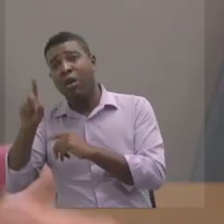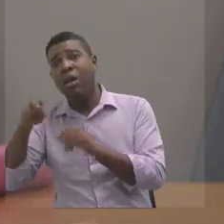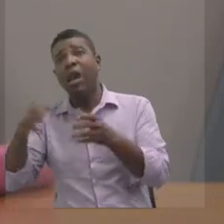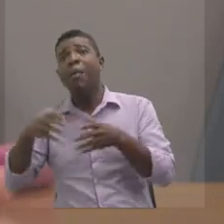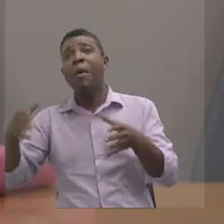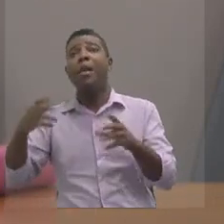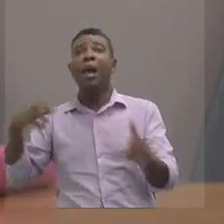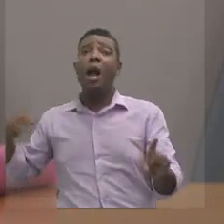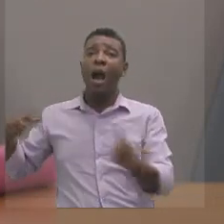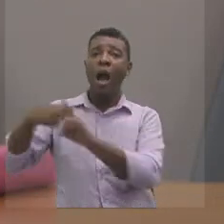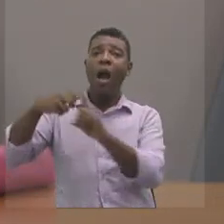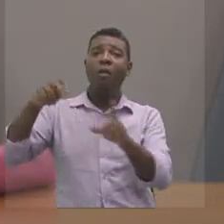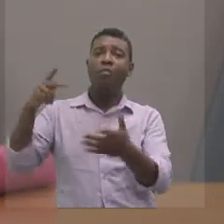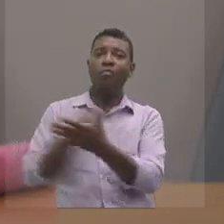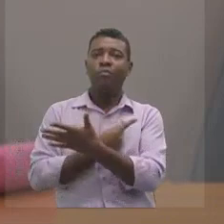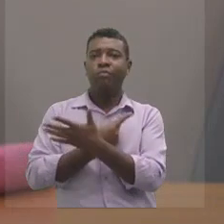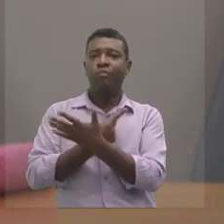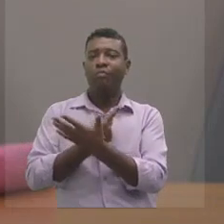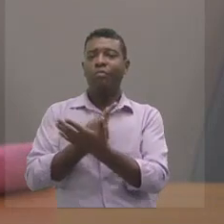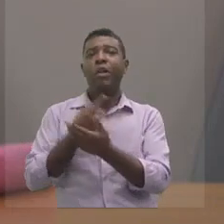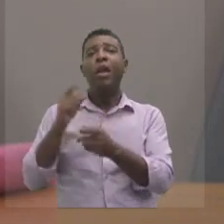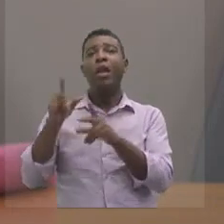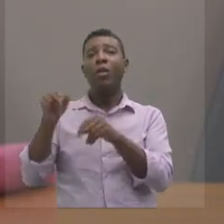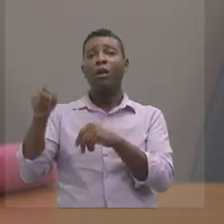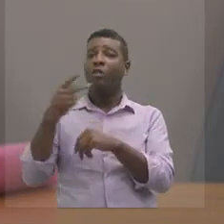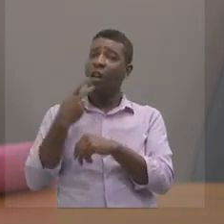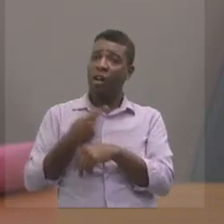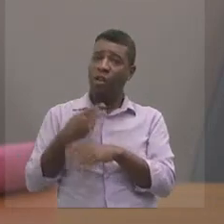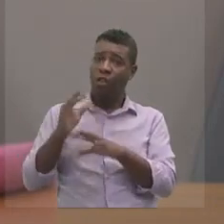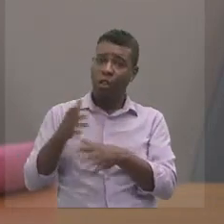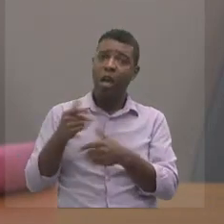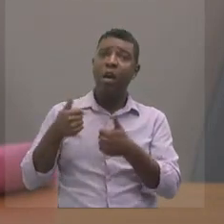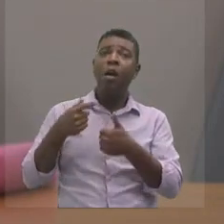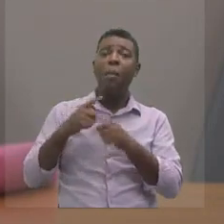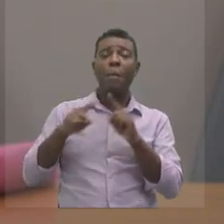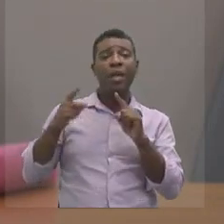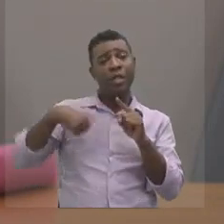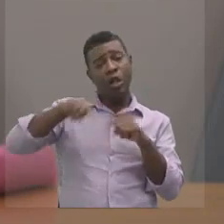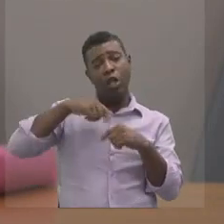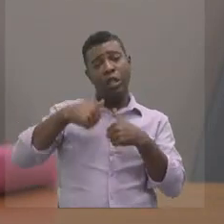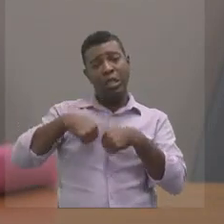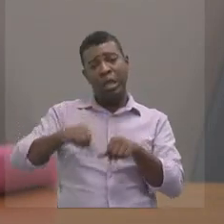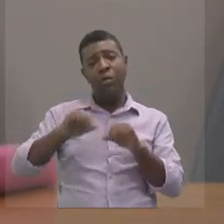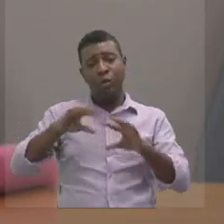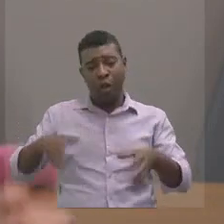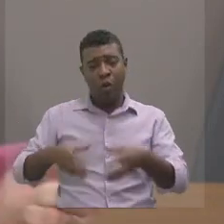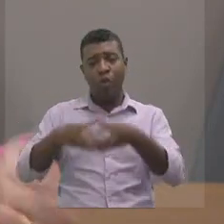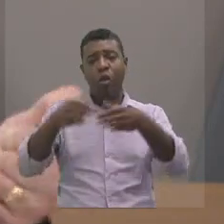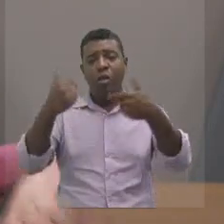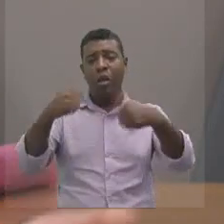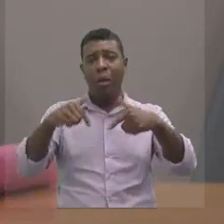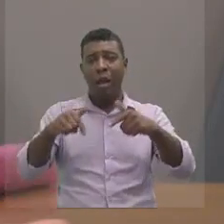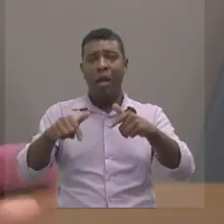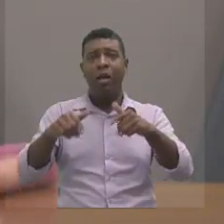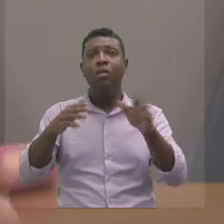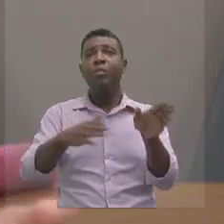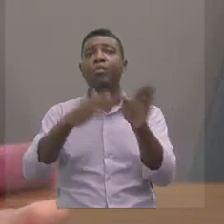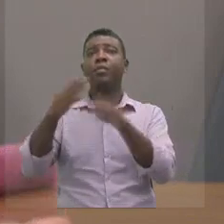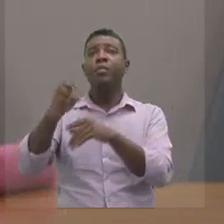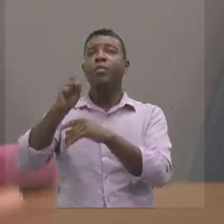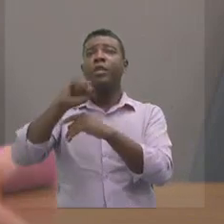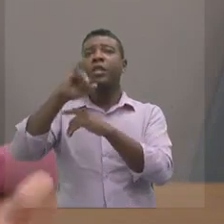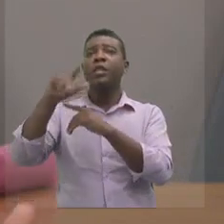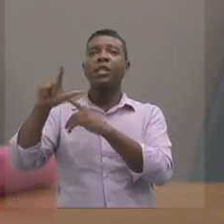dos acidentes do tráfego ali da concessão mas estamos aí em conjunto trabalhando também o trecho do Silvano né então saindo